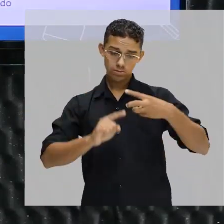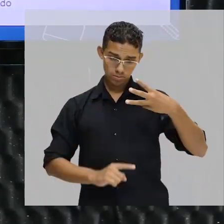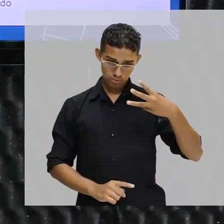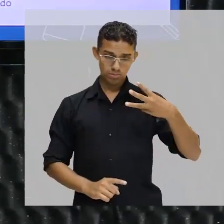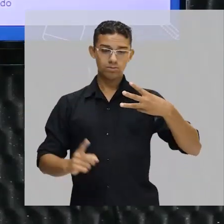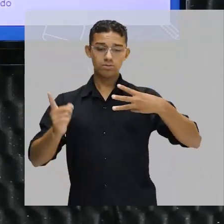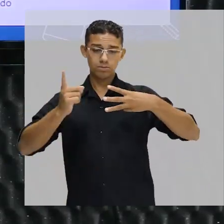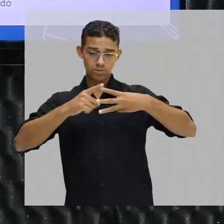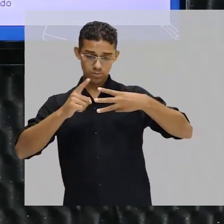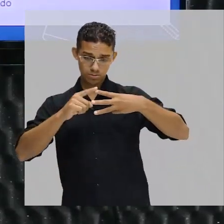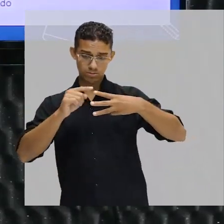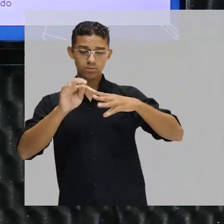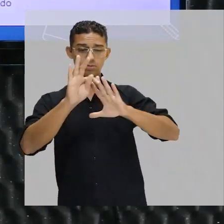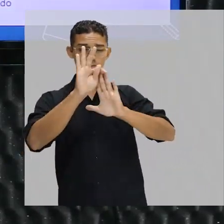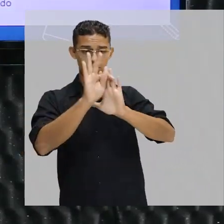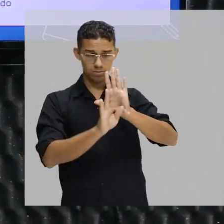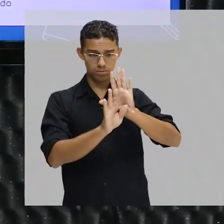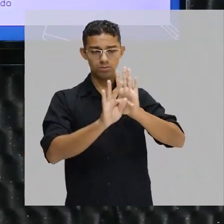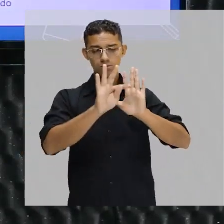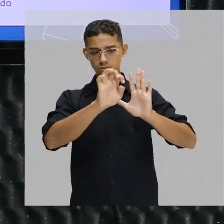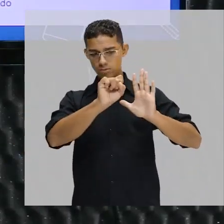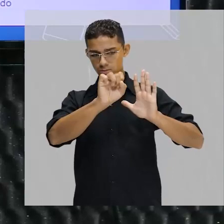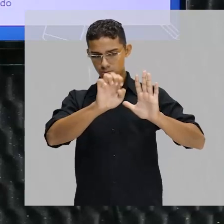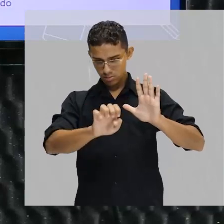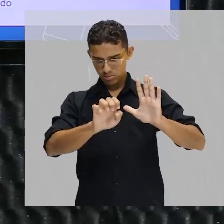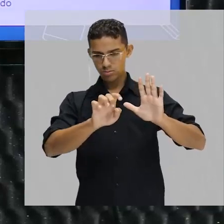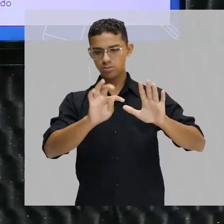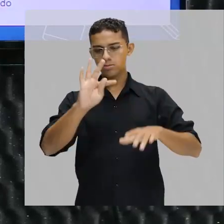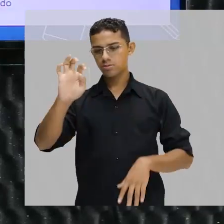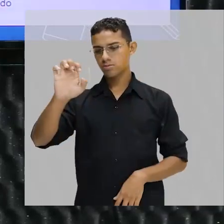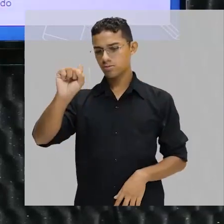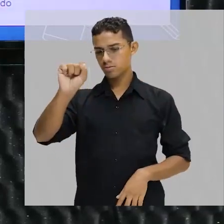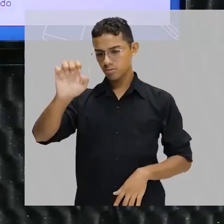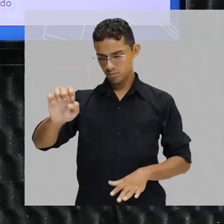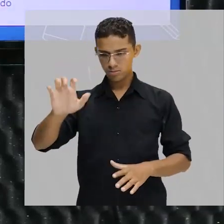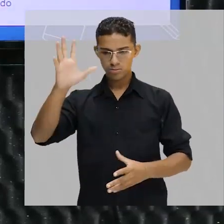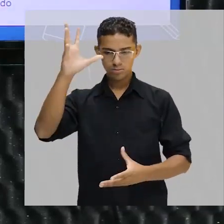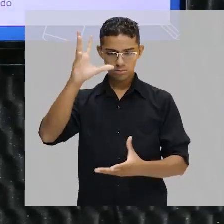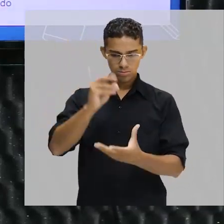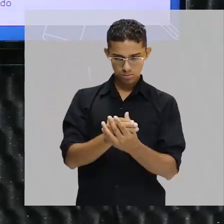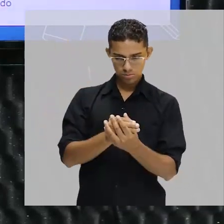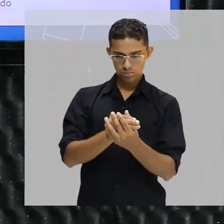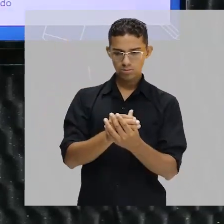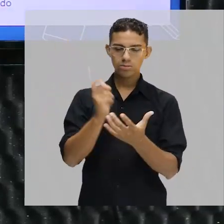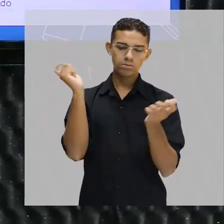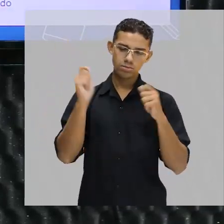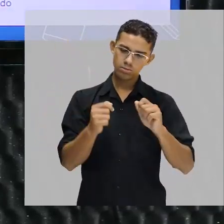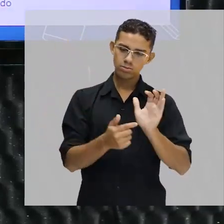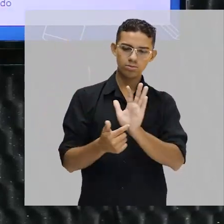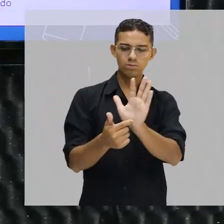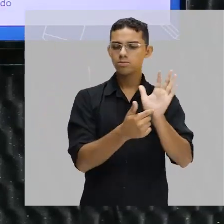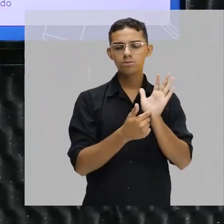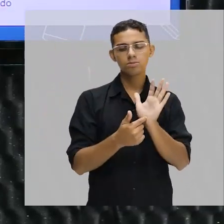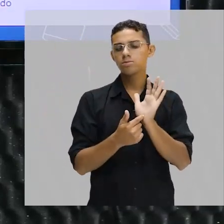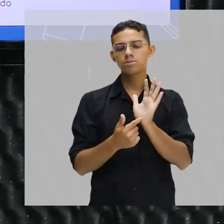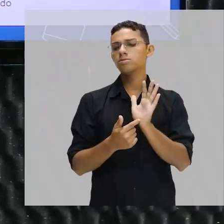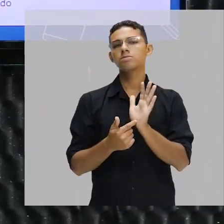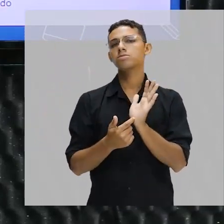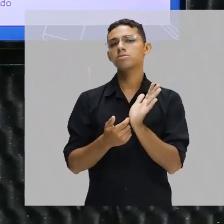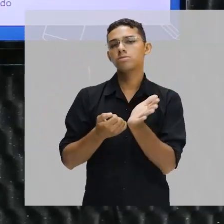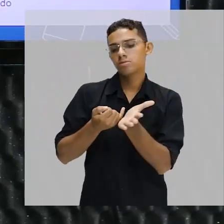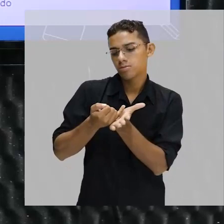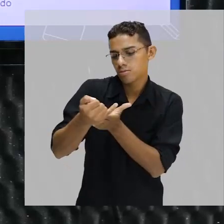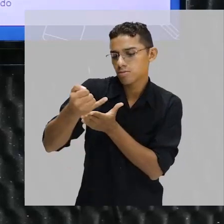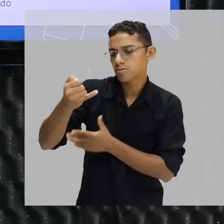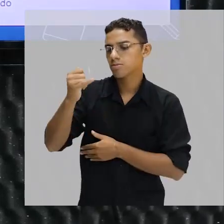vai apresentar uma tese, você vai defender uma tese. A tese ela é apresentada logo na introdução,